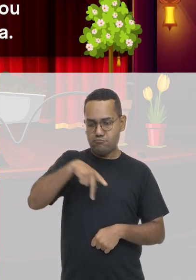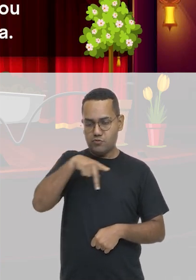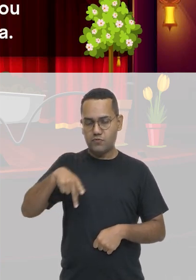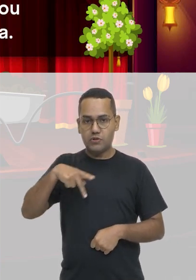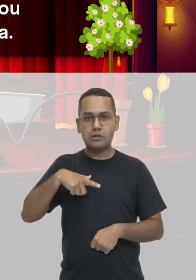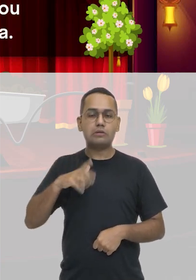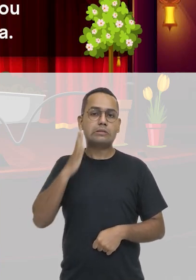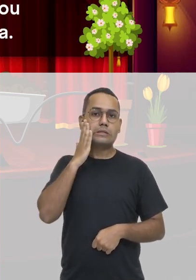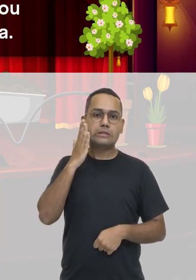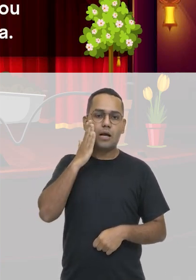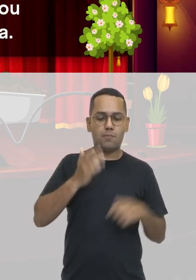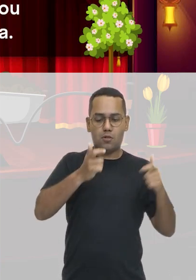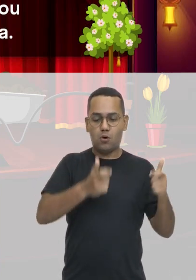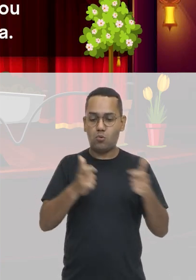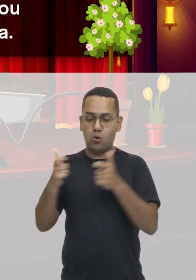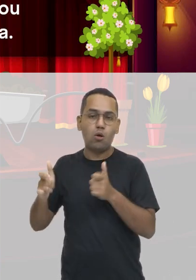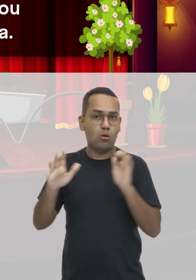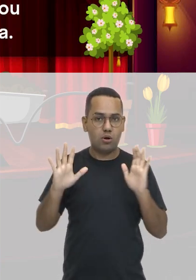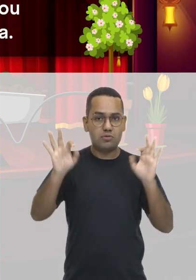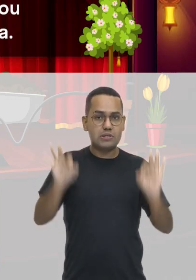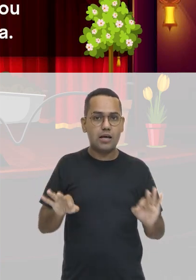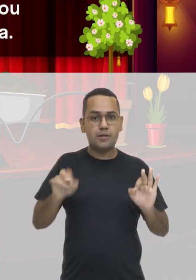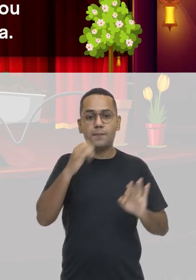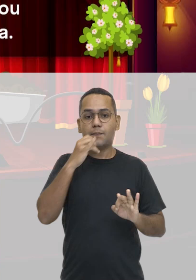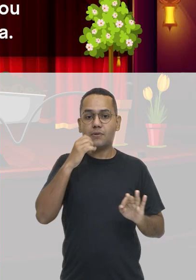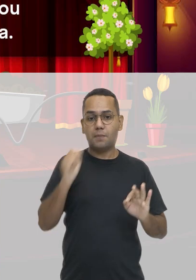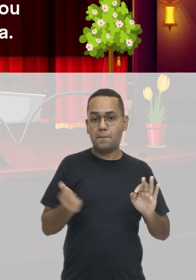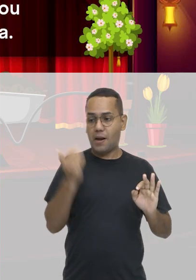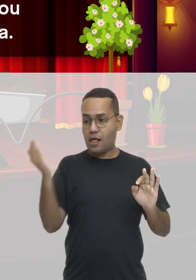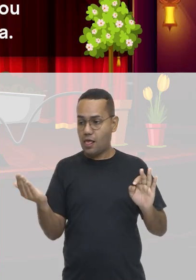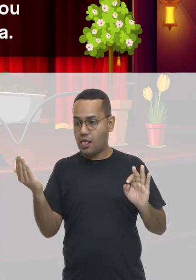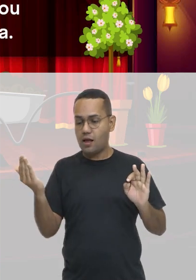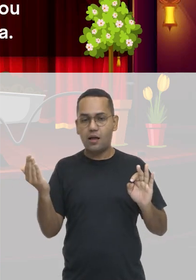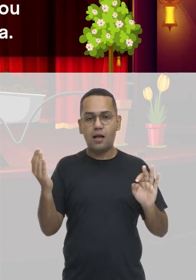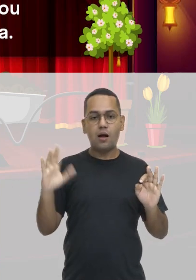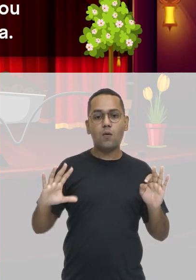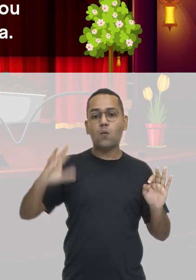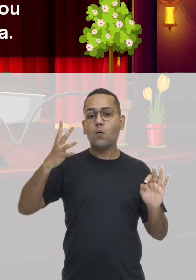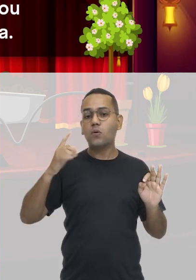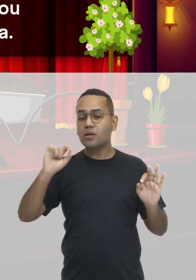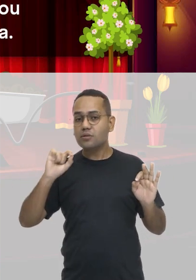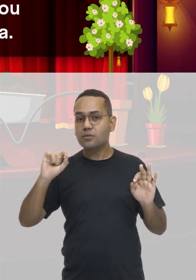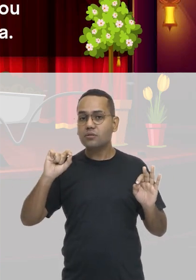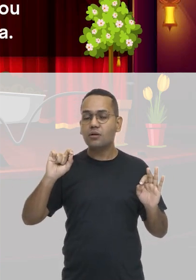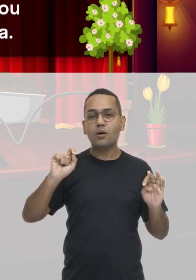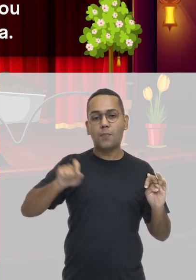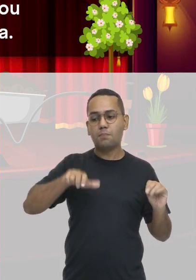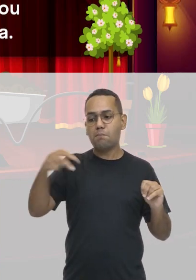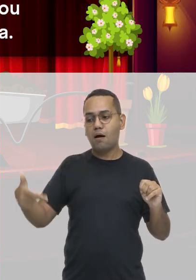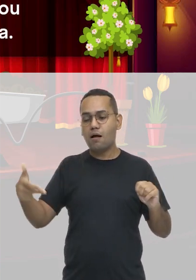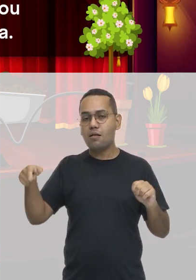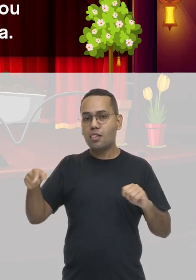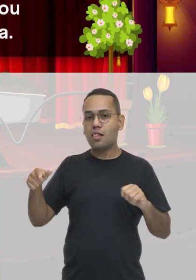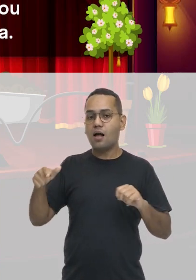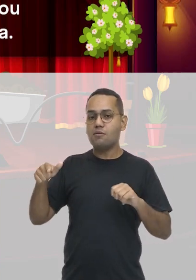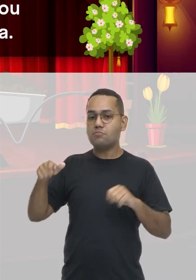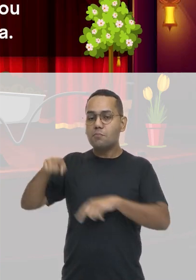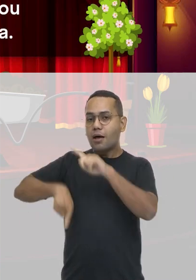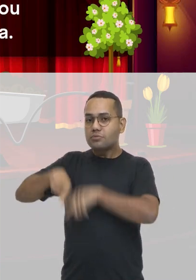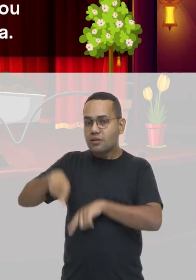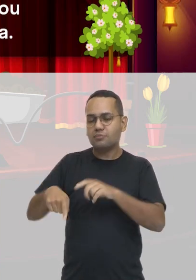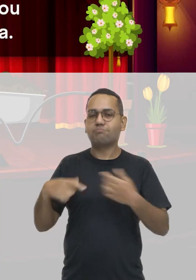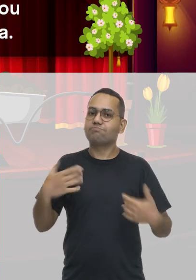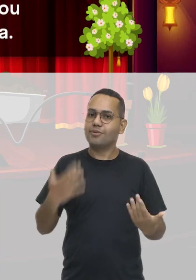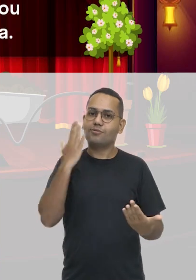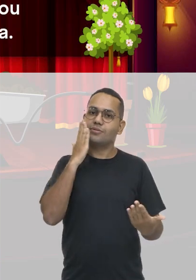não posso me movimentar, porque se eu me movimentar para cá, eu vou cair em cima do tear, certo? Então, eu tenho o meu